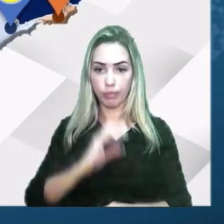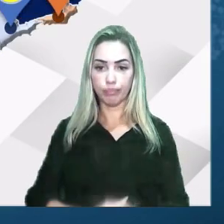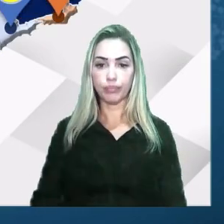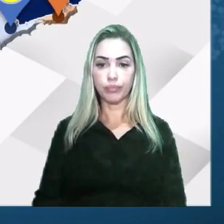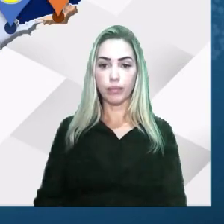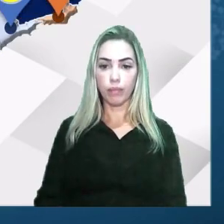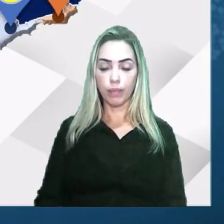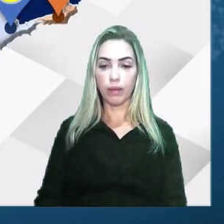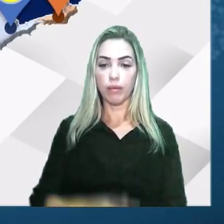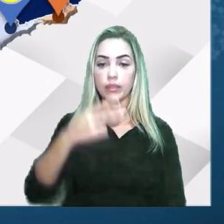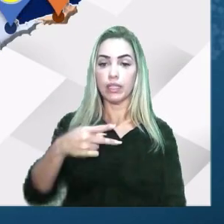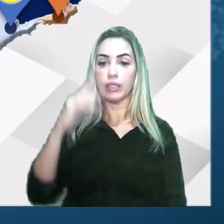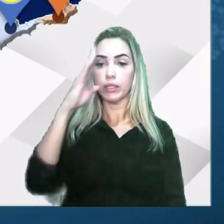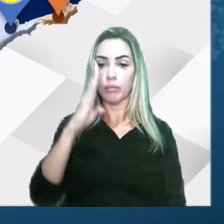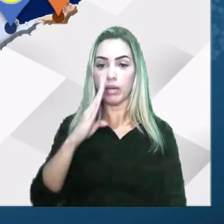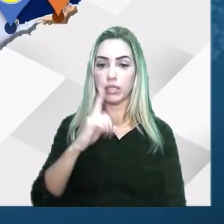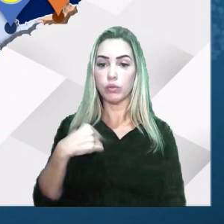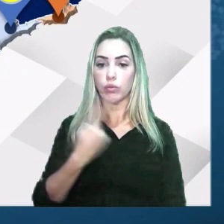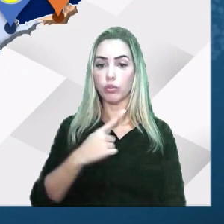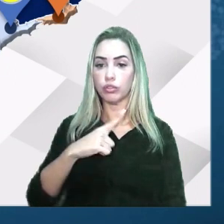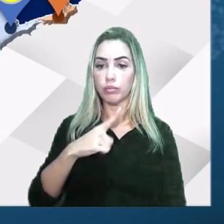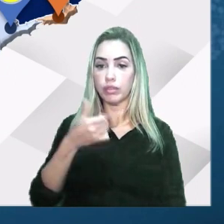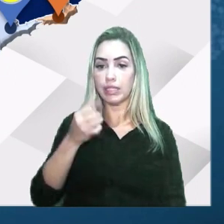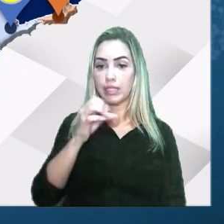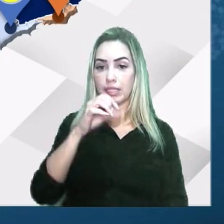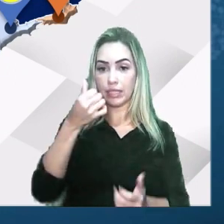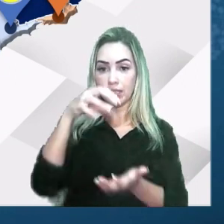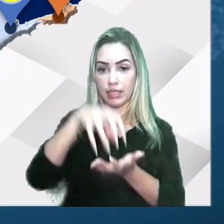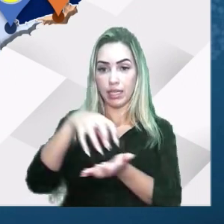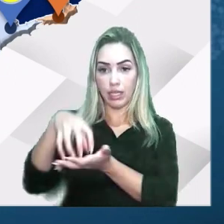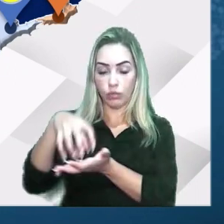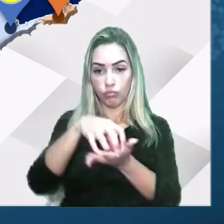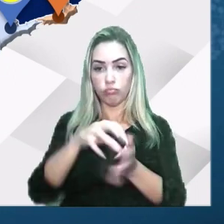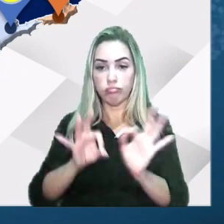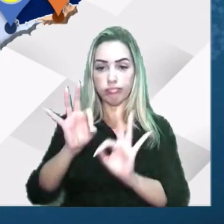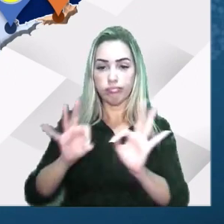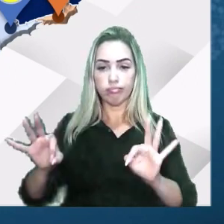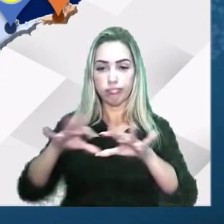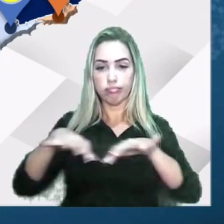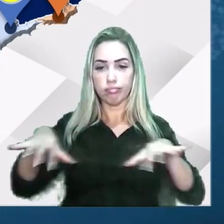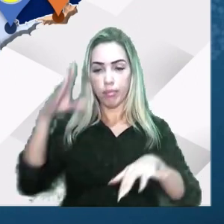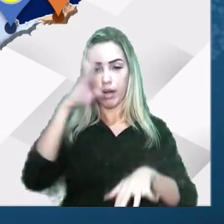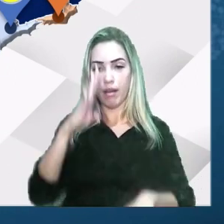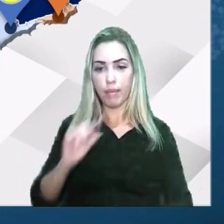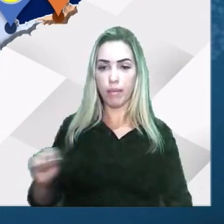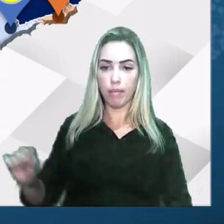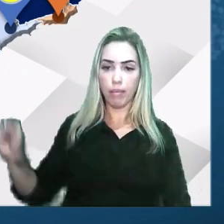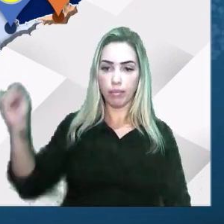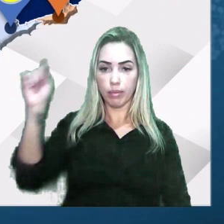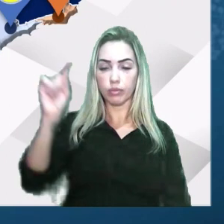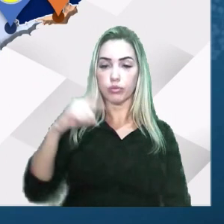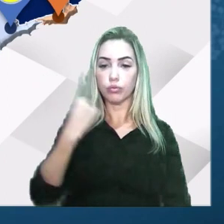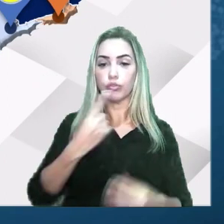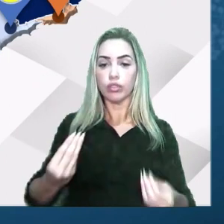No Brasil, nós tivemos 6 centros distribuídos ao longo da costa brasileira, o que também nos